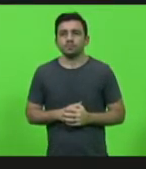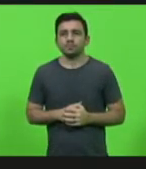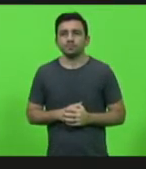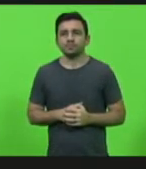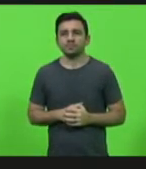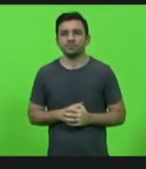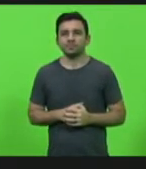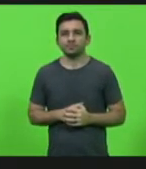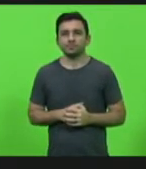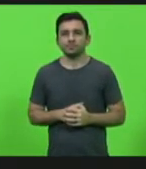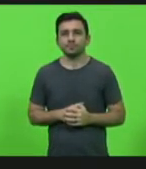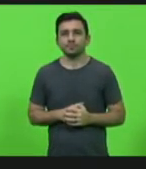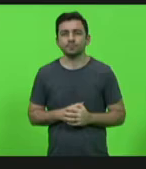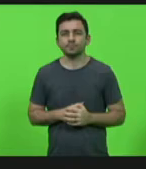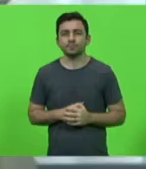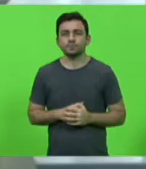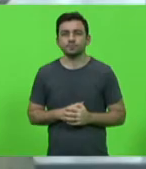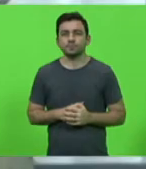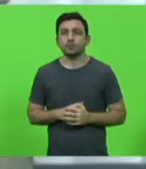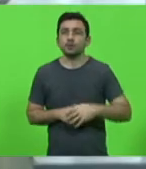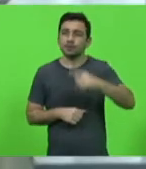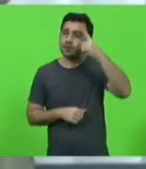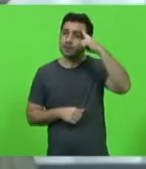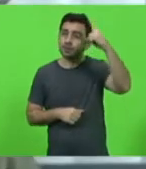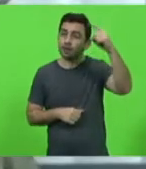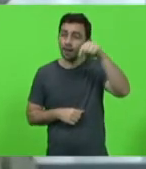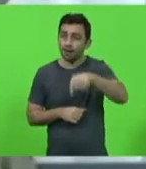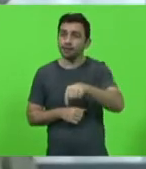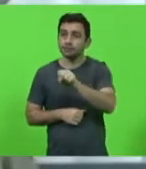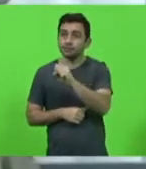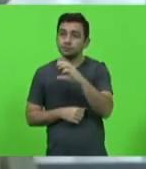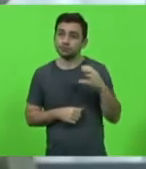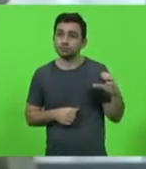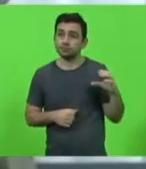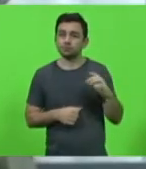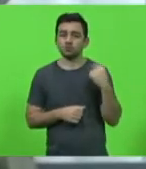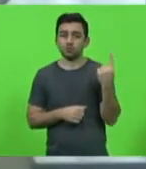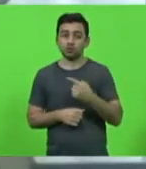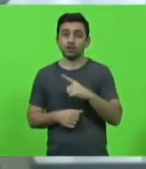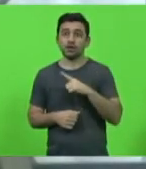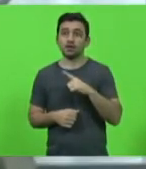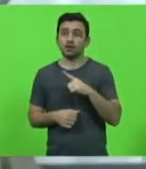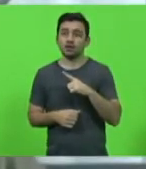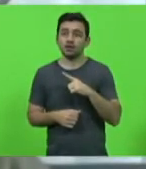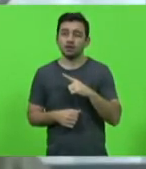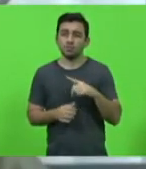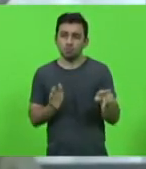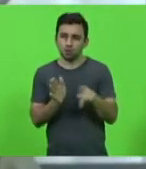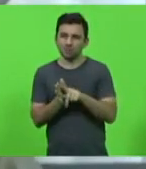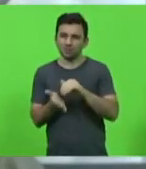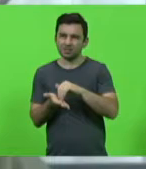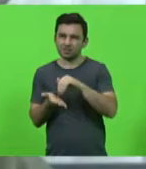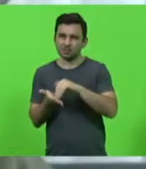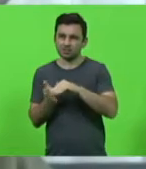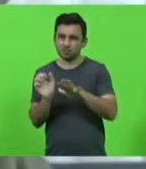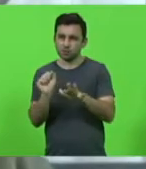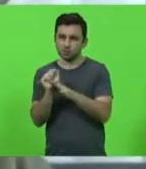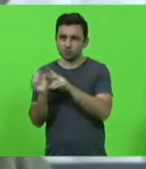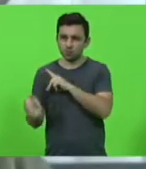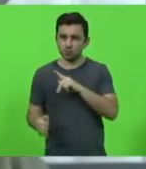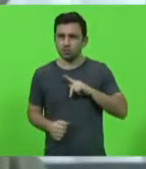Obrigada, obrigada mesmo. Lembrando que em Santa Catarina nós somos, segundo a Secretaria de Segurança Pública,